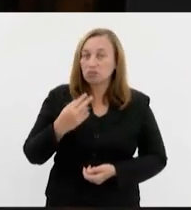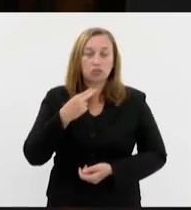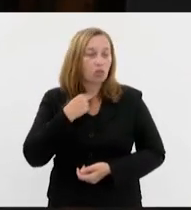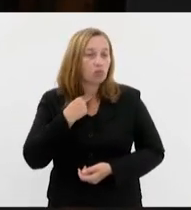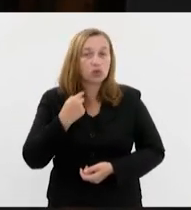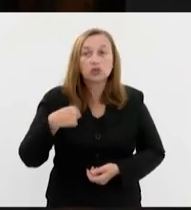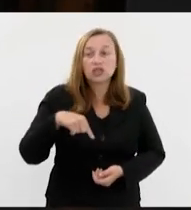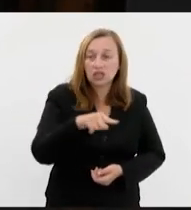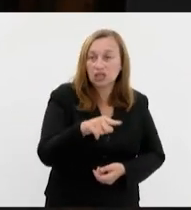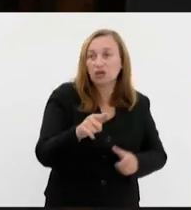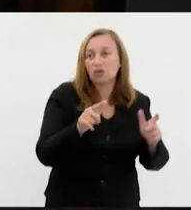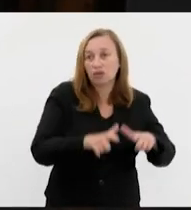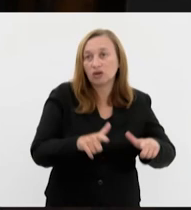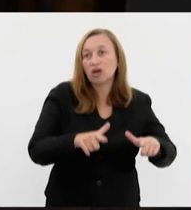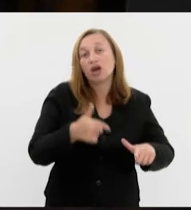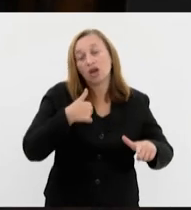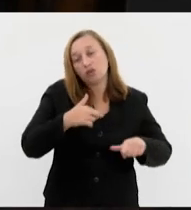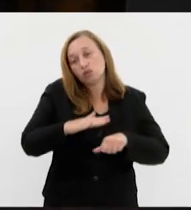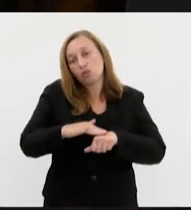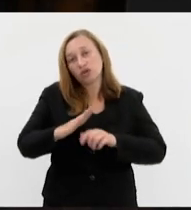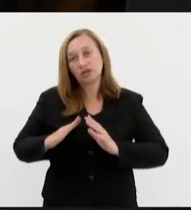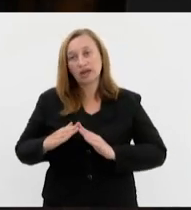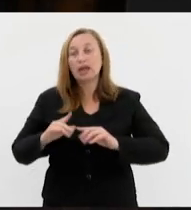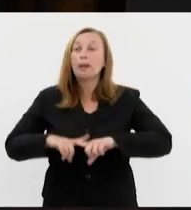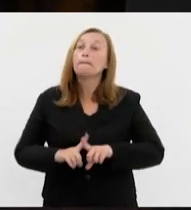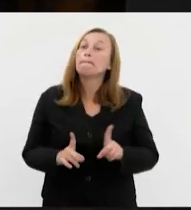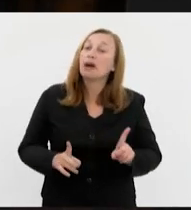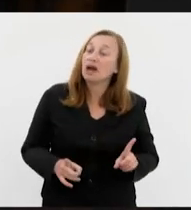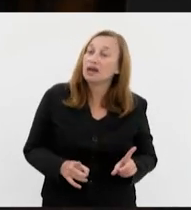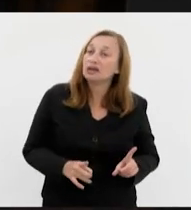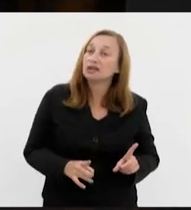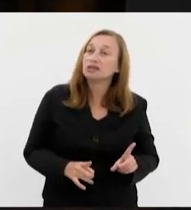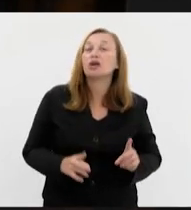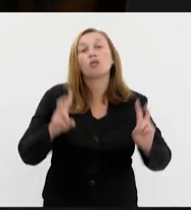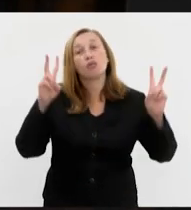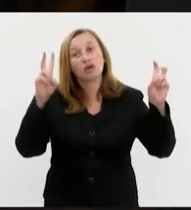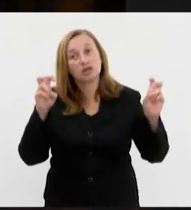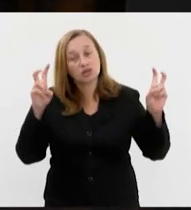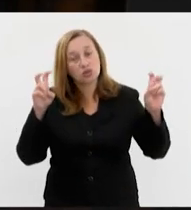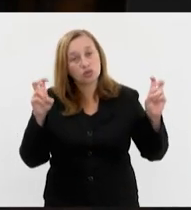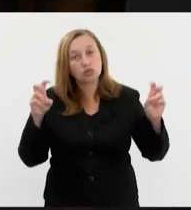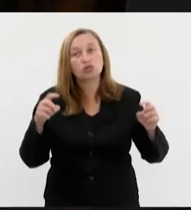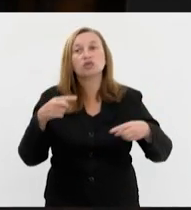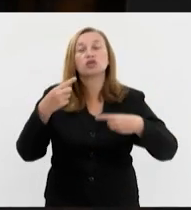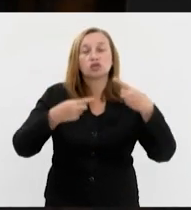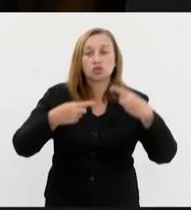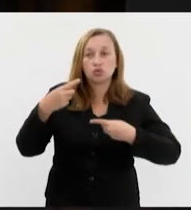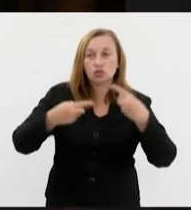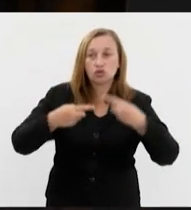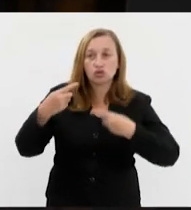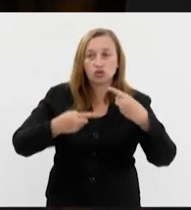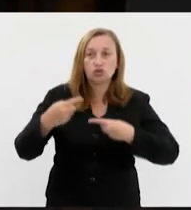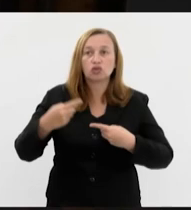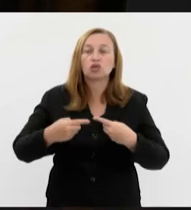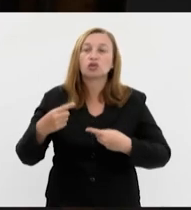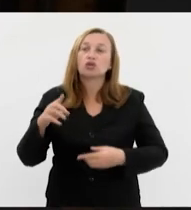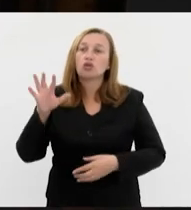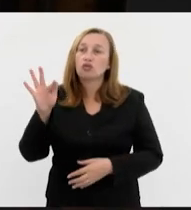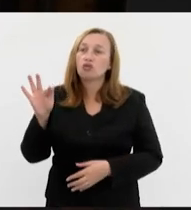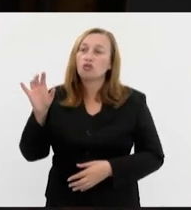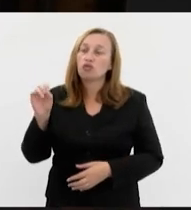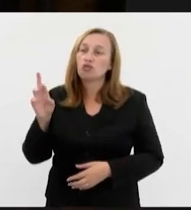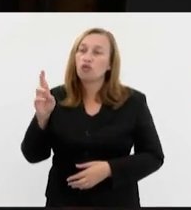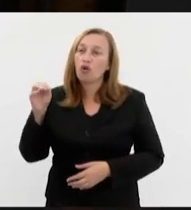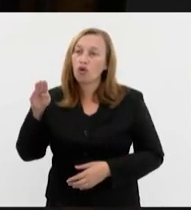local, porque, volto a dizer, estava acamada, mas é algo, um assunto que a gente vem debatendo, inclusive, no nosso fórum